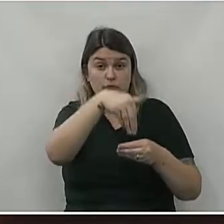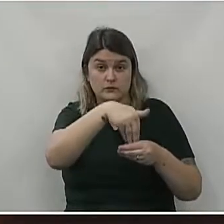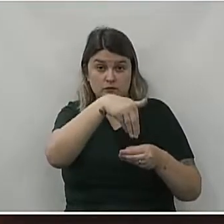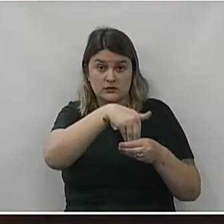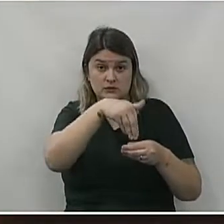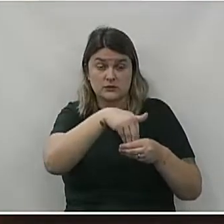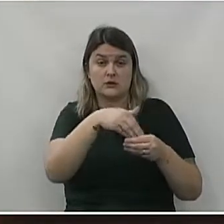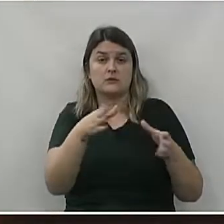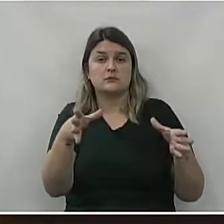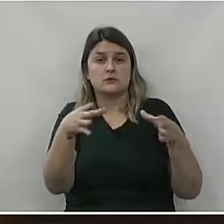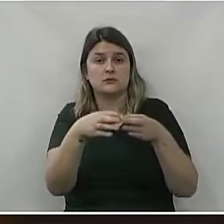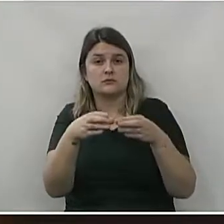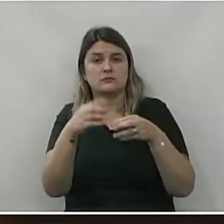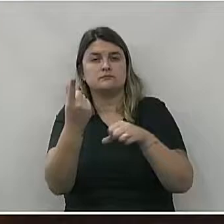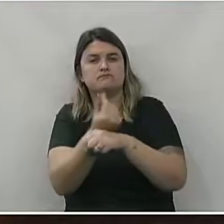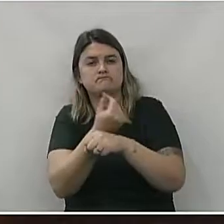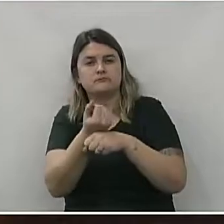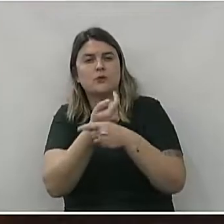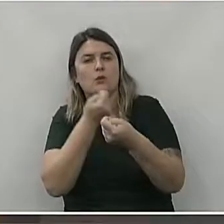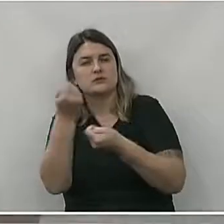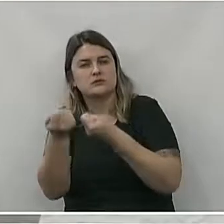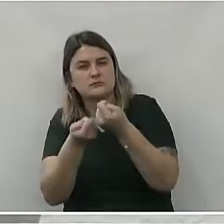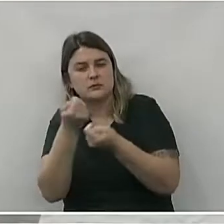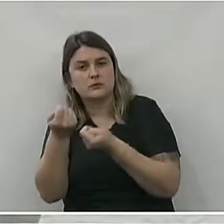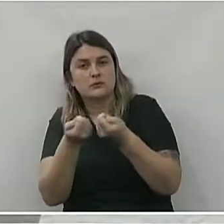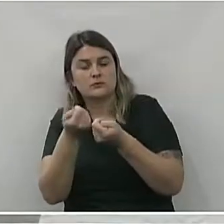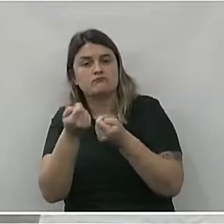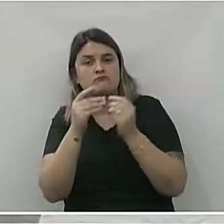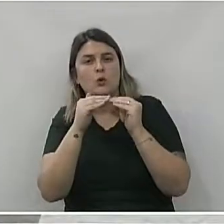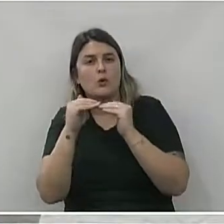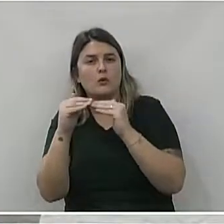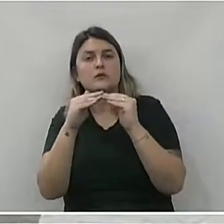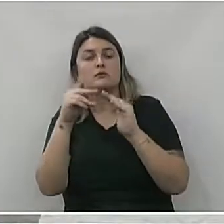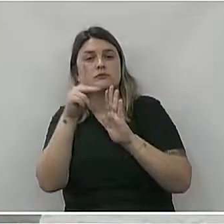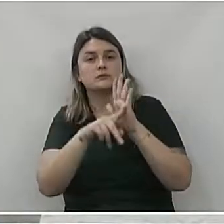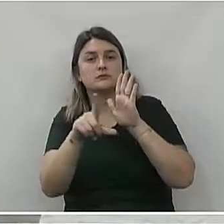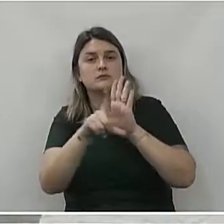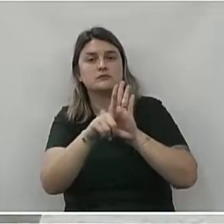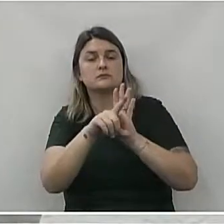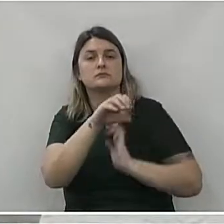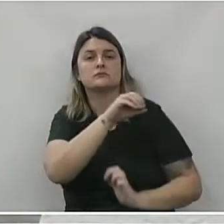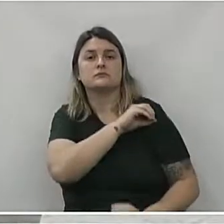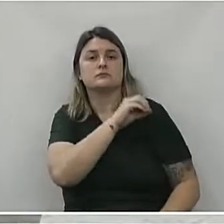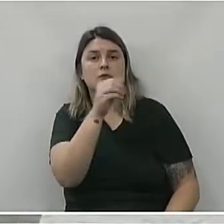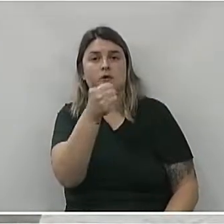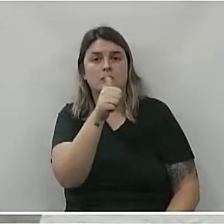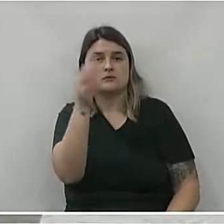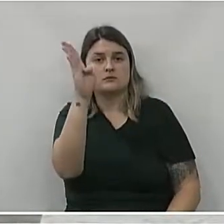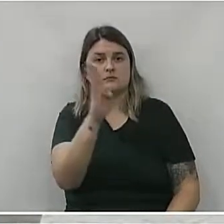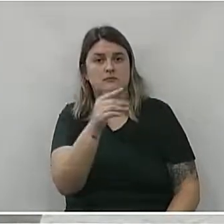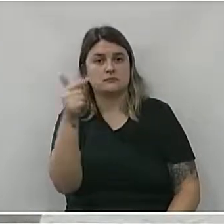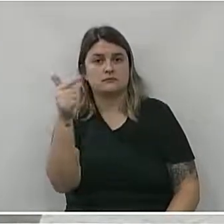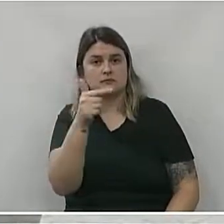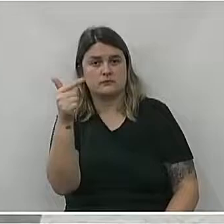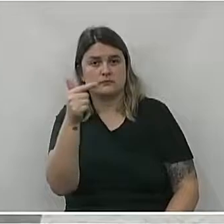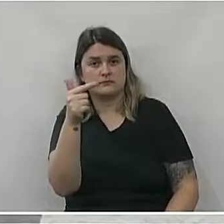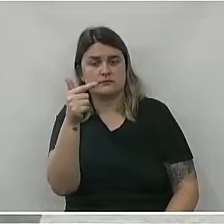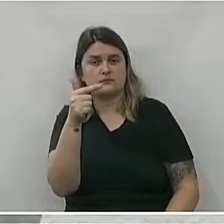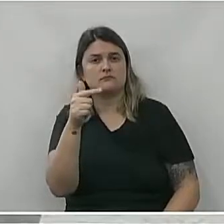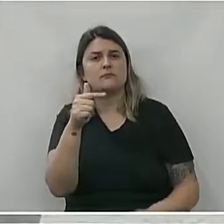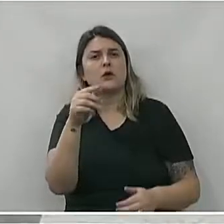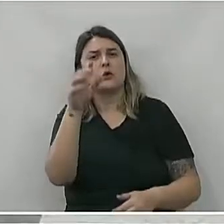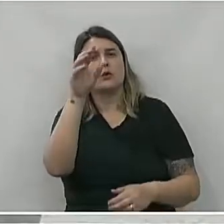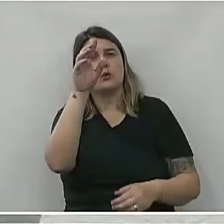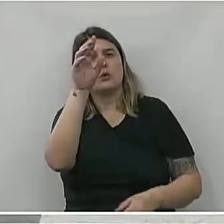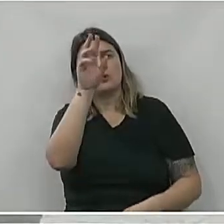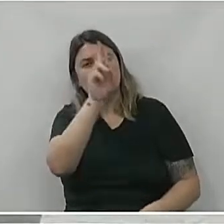parecer fundamentado da Comissão de Finanças, Orçamento e Patrimônio. Favorável ao projeto de lei ordinária de número 11 de 2022.